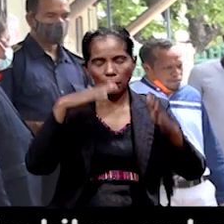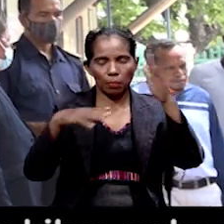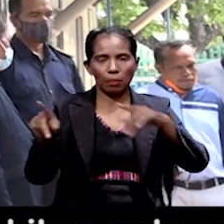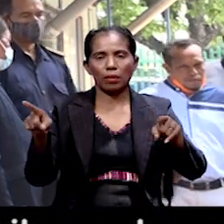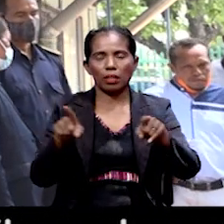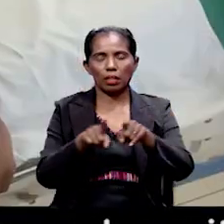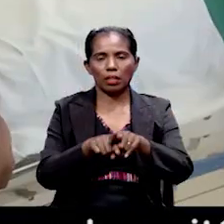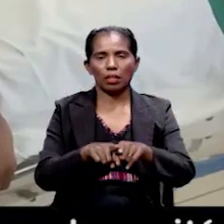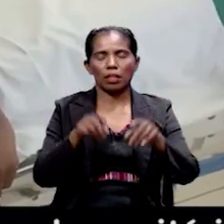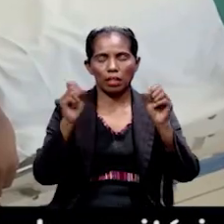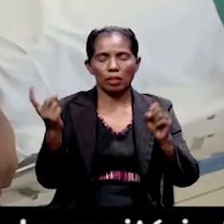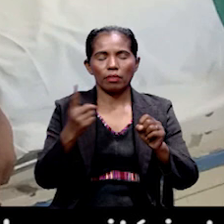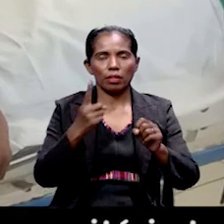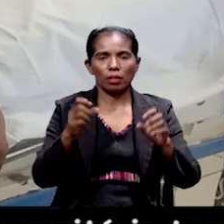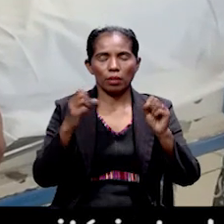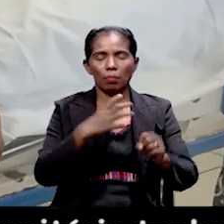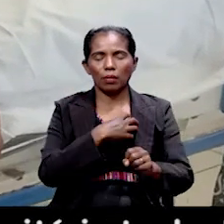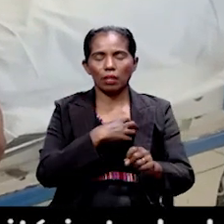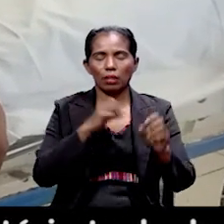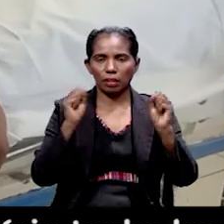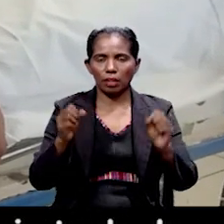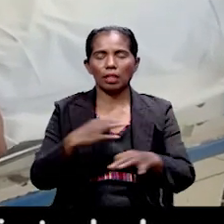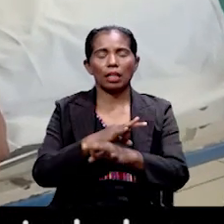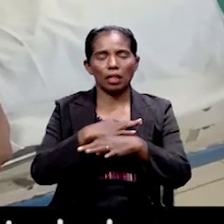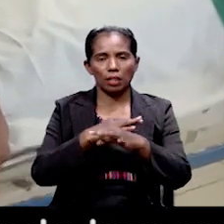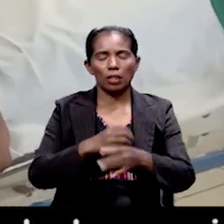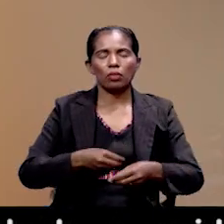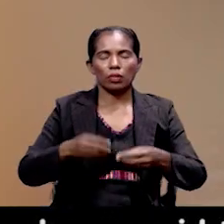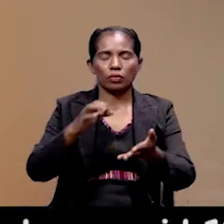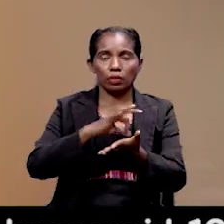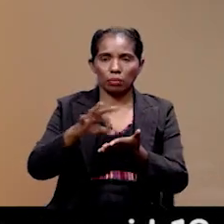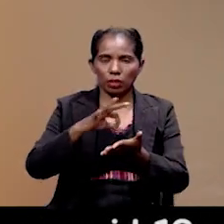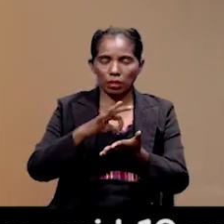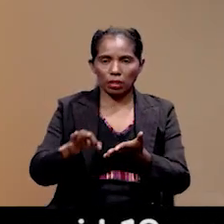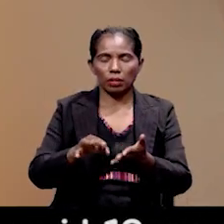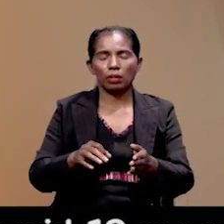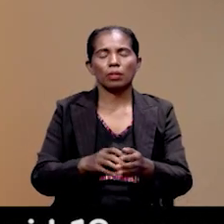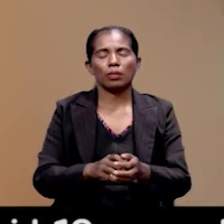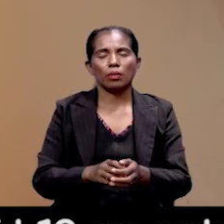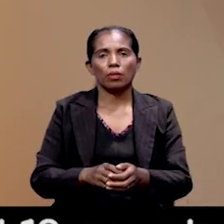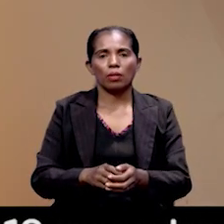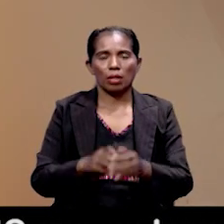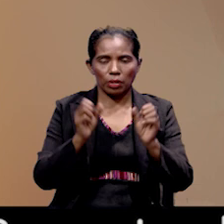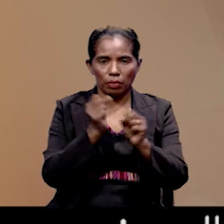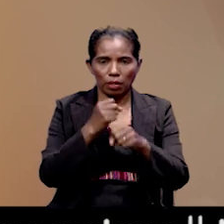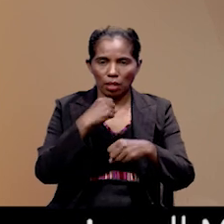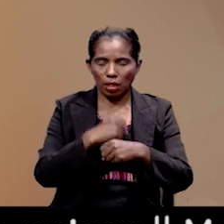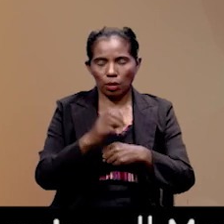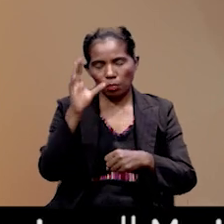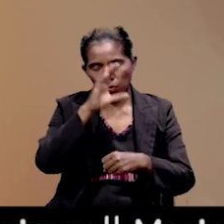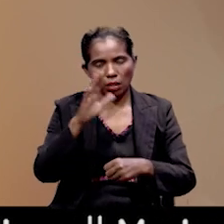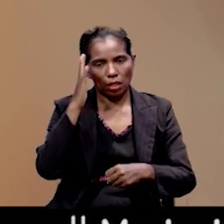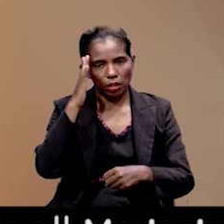sempre mosu bebeik peniteli tem ki hadia ho formasaun mentalidade no parte relevante atu halo